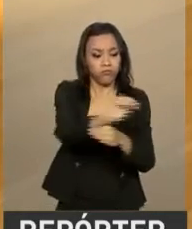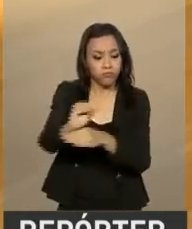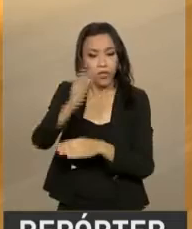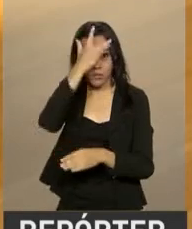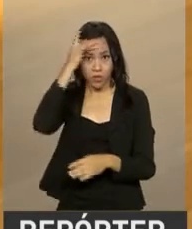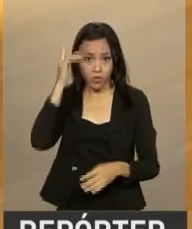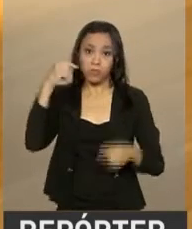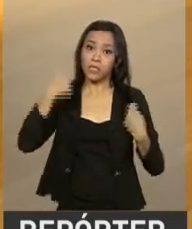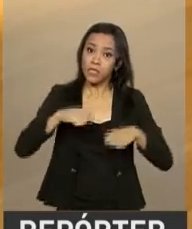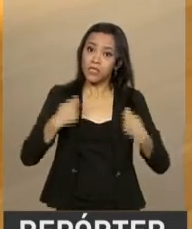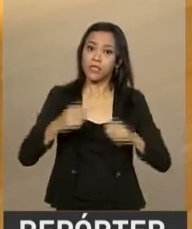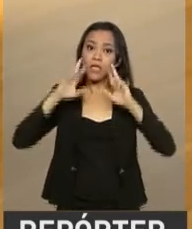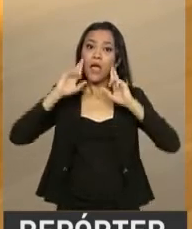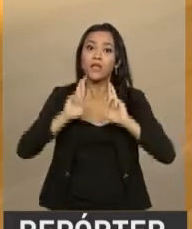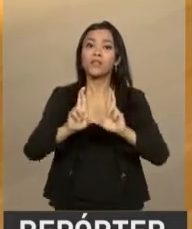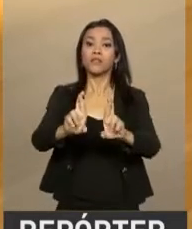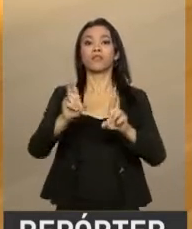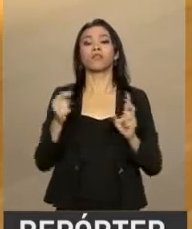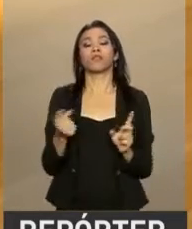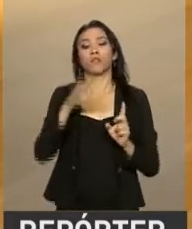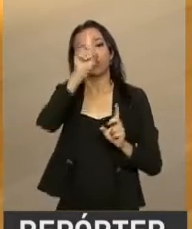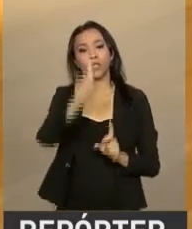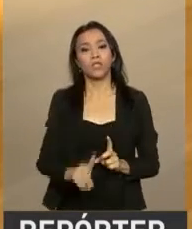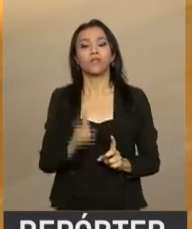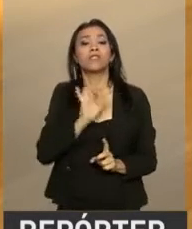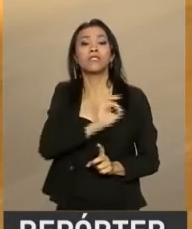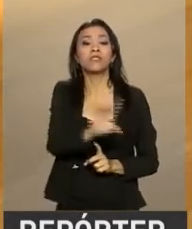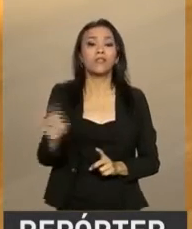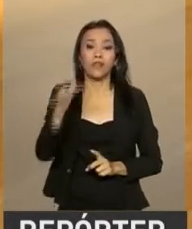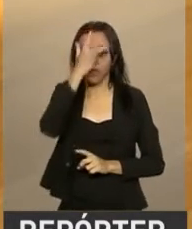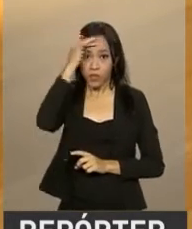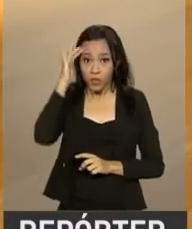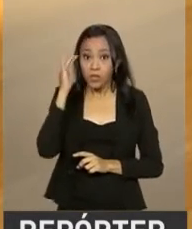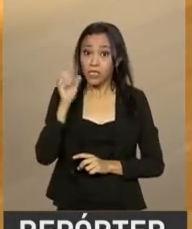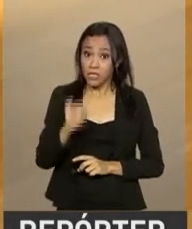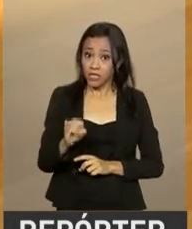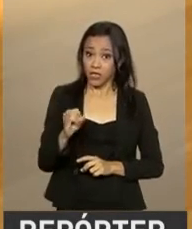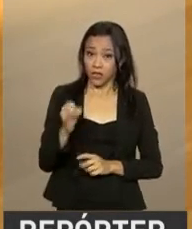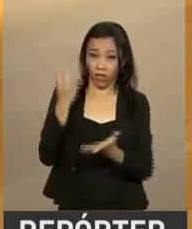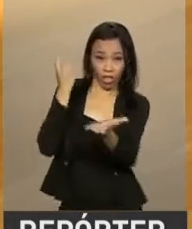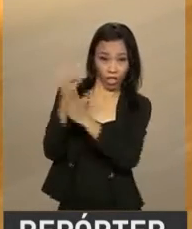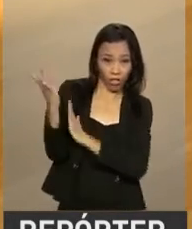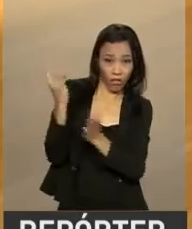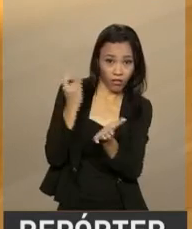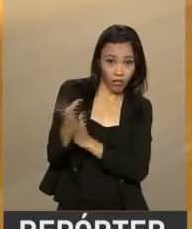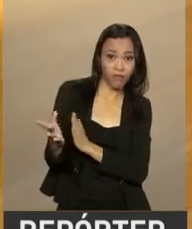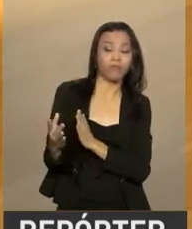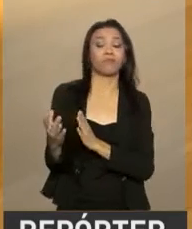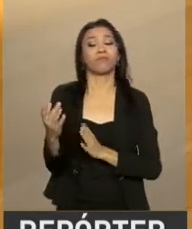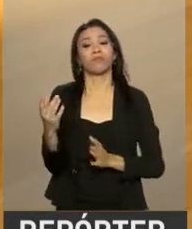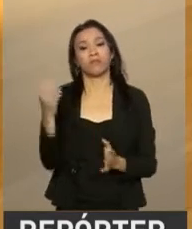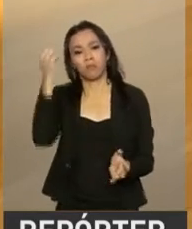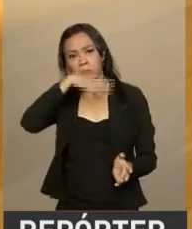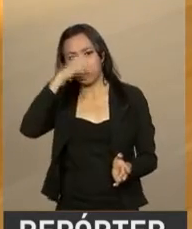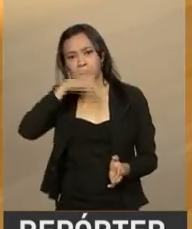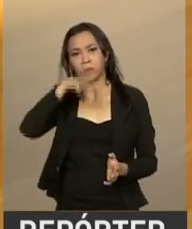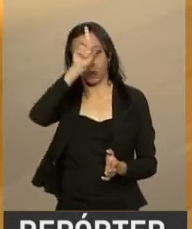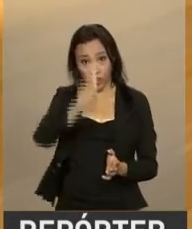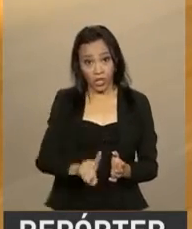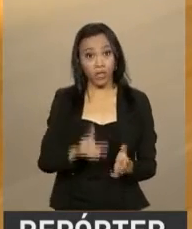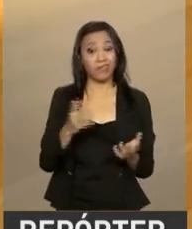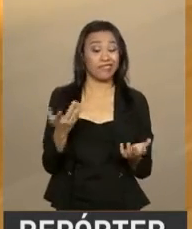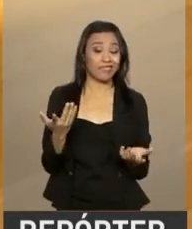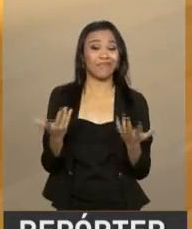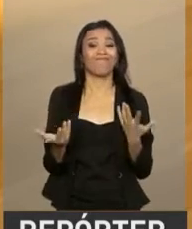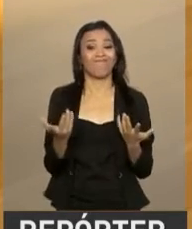consonância com os direitos inerentes a cada ser humano. Se abrirmos mão da defesa intransigente desses direitos,